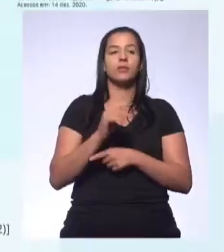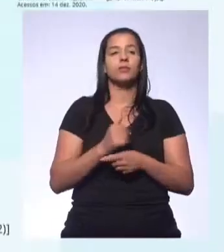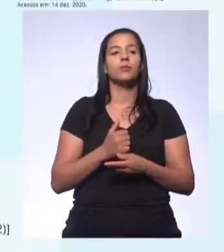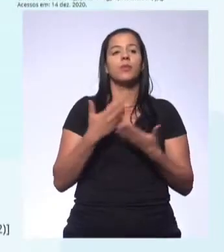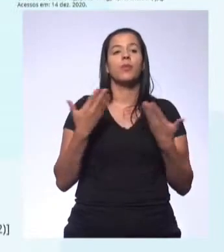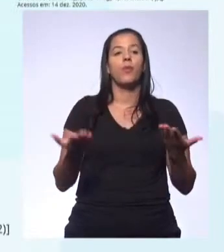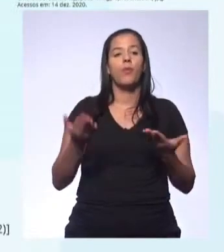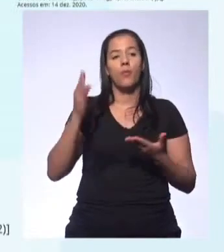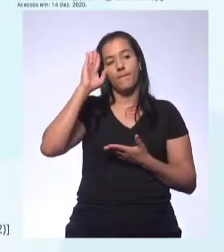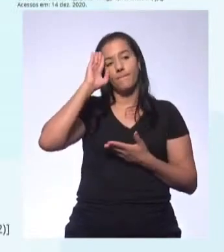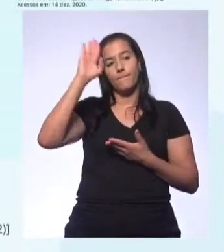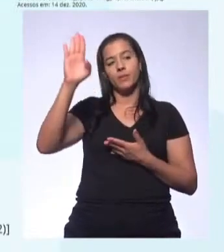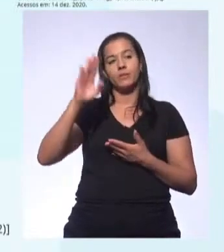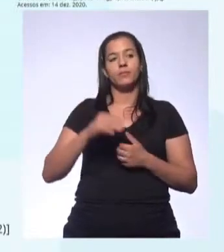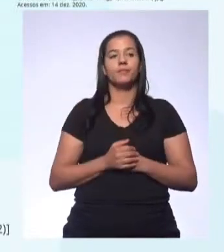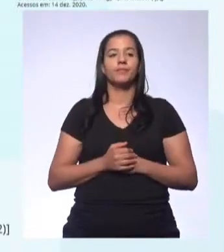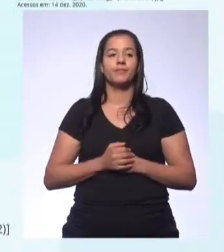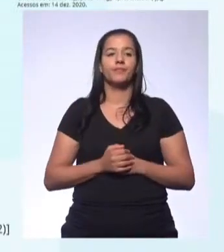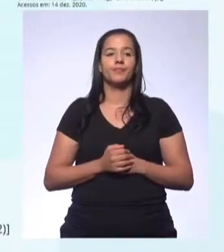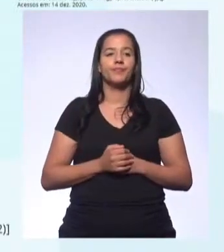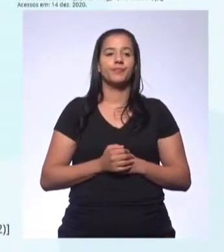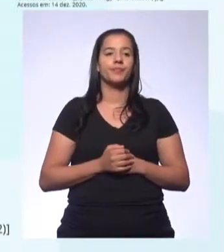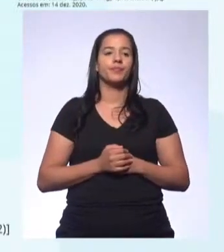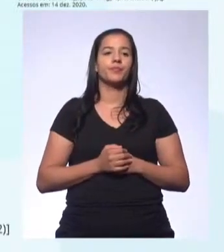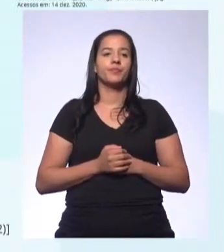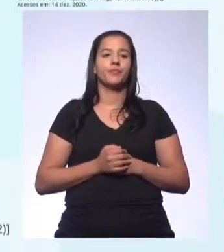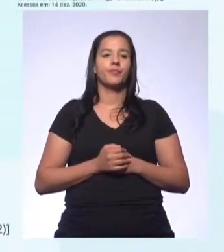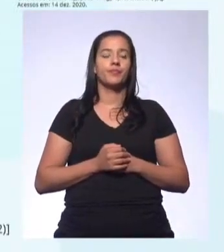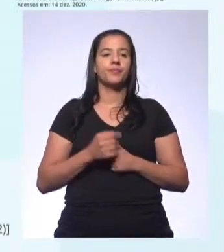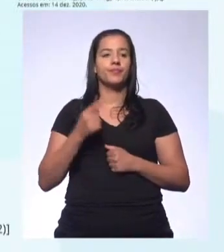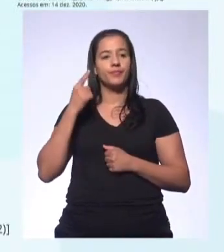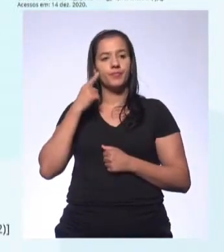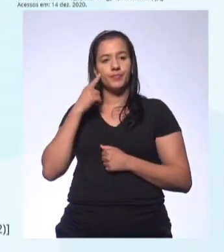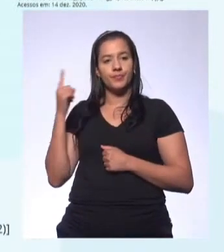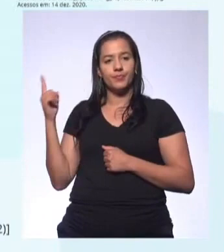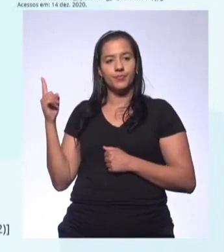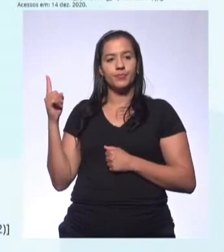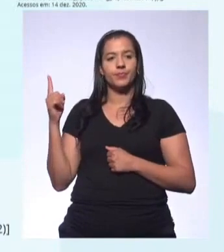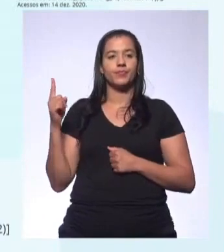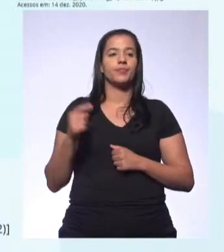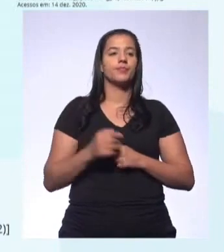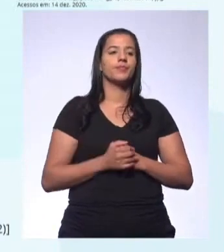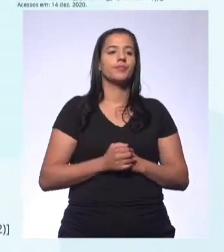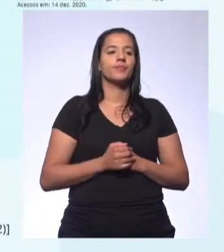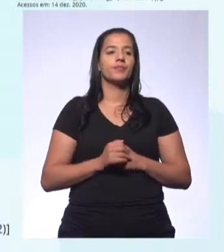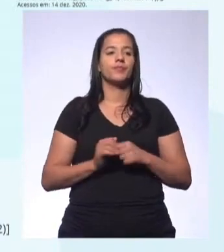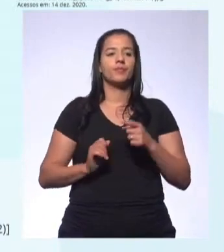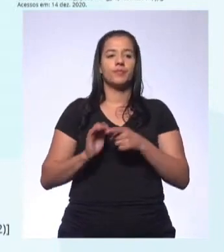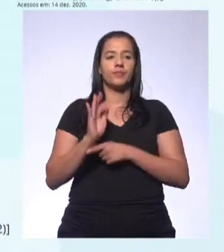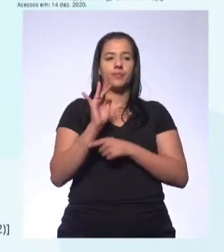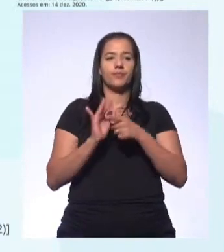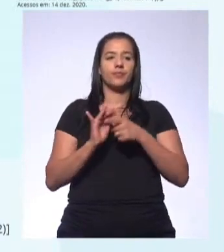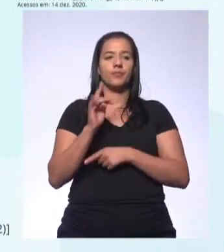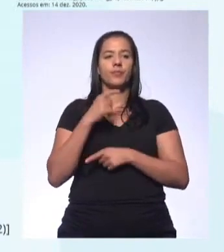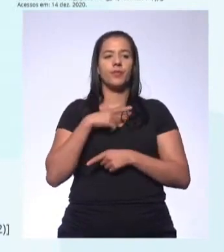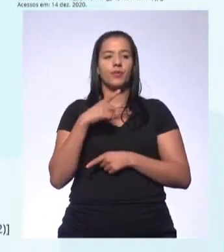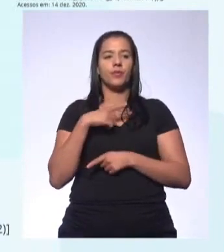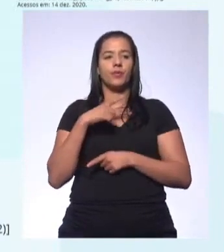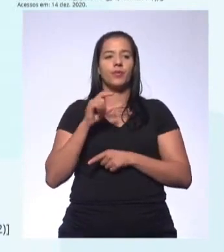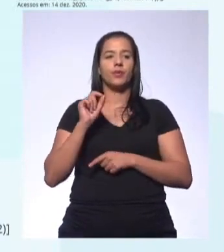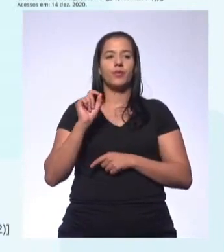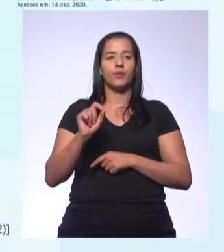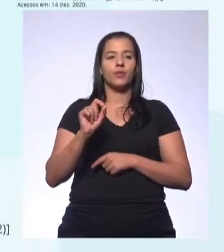Os principais gases produtores do efeito estufa, abreviadamente, gases estufas. Nós temos, ou